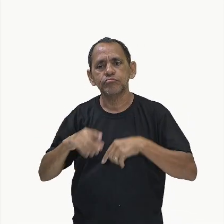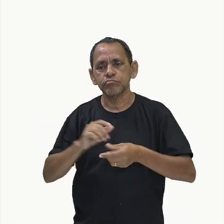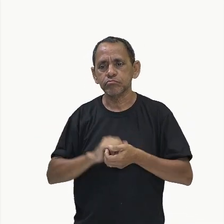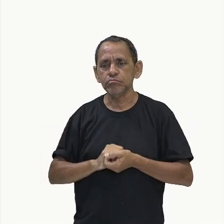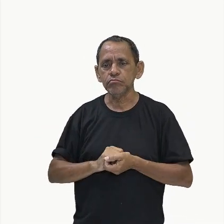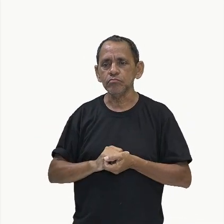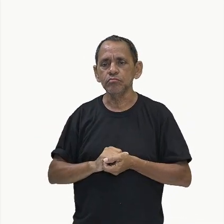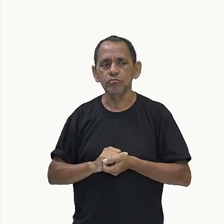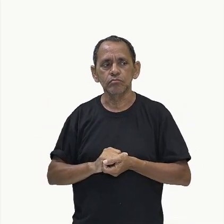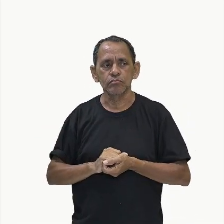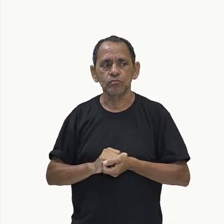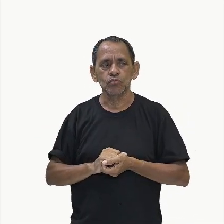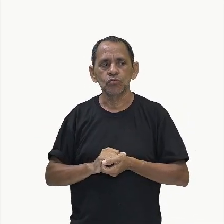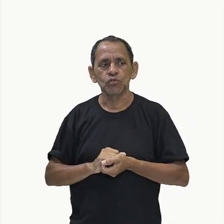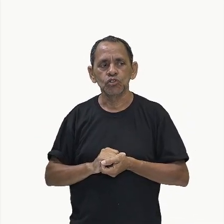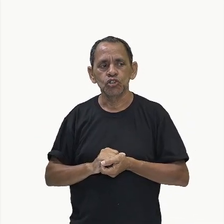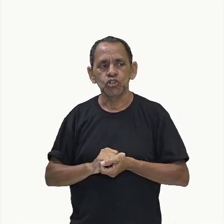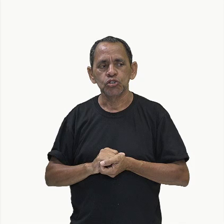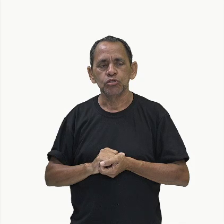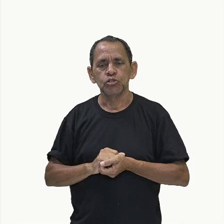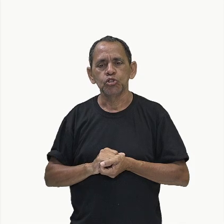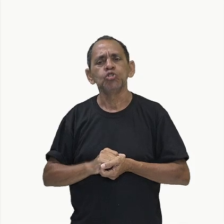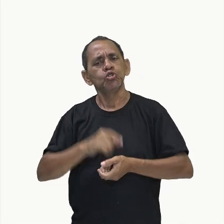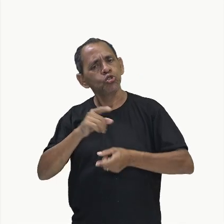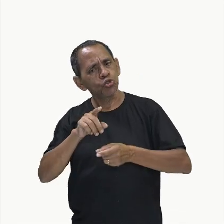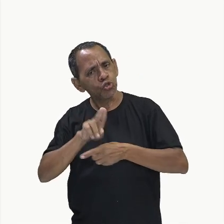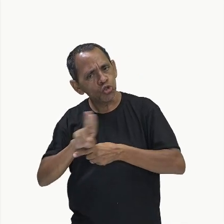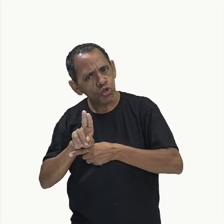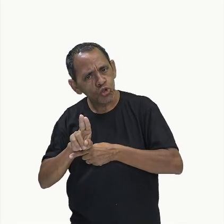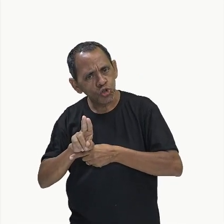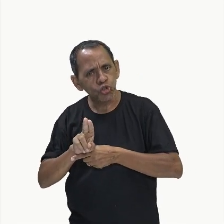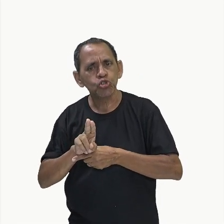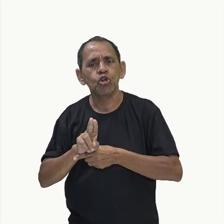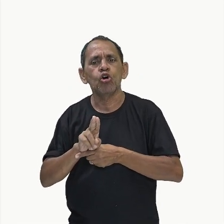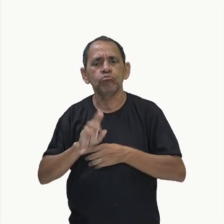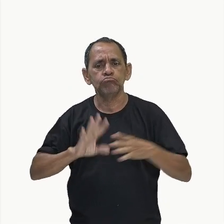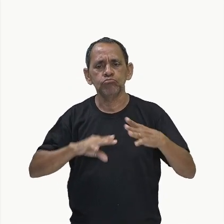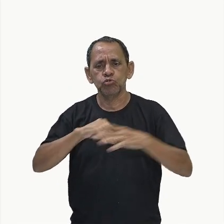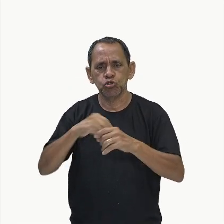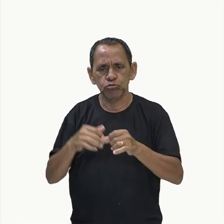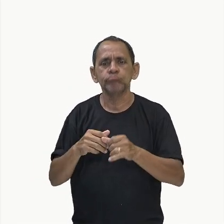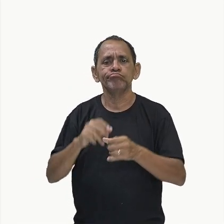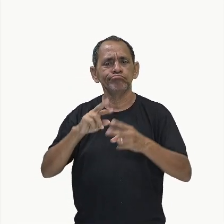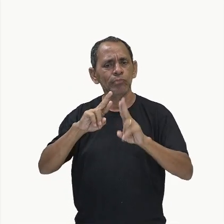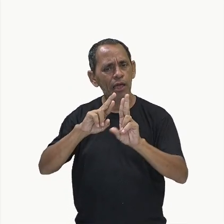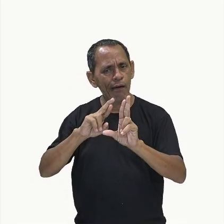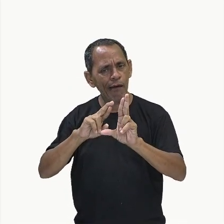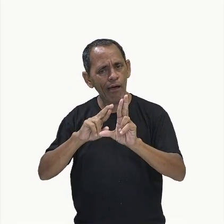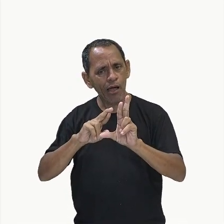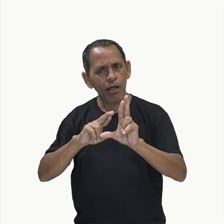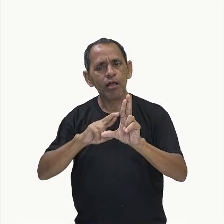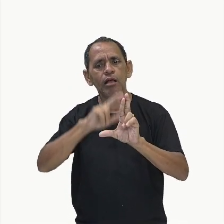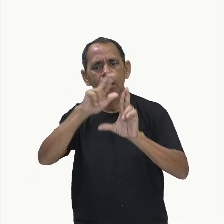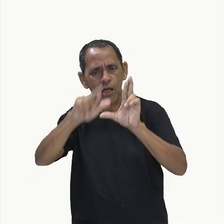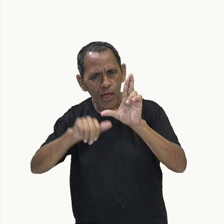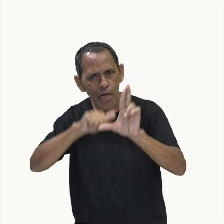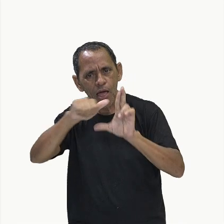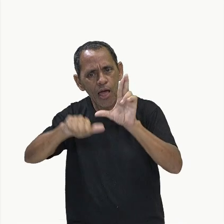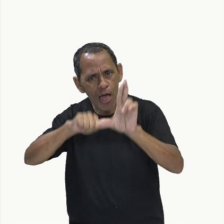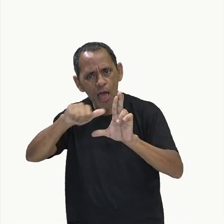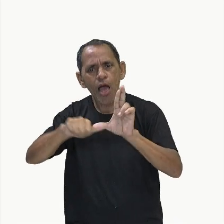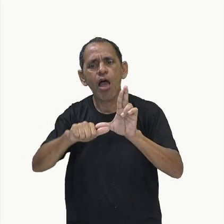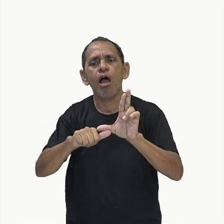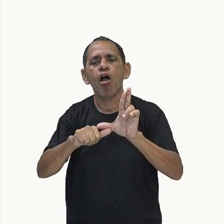metabolismo, ele é um conjunto de reações químicas. E quando falamos de resíduos